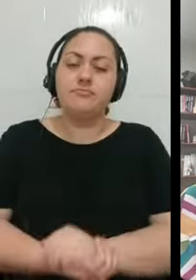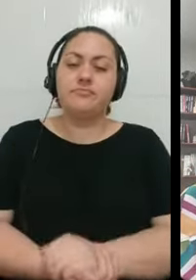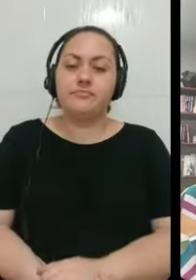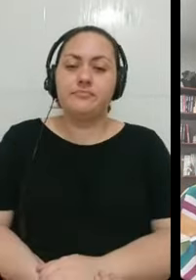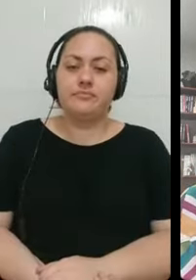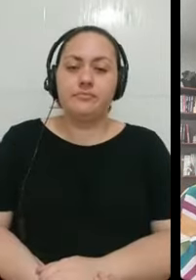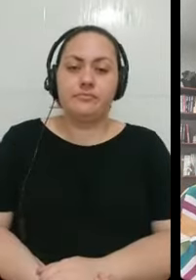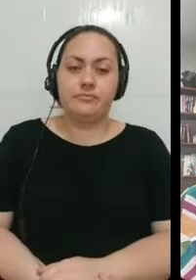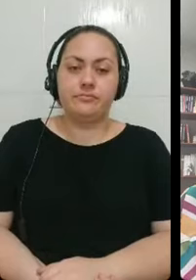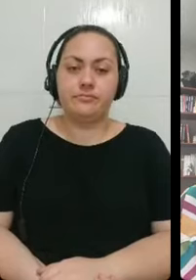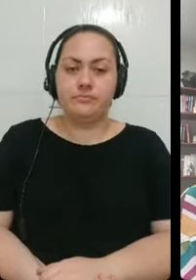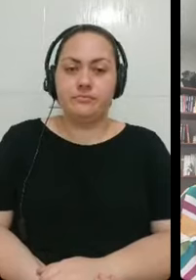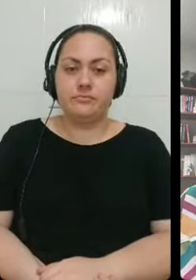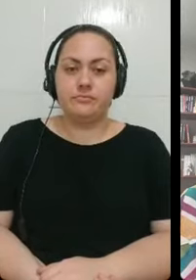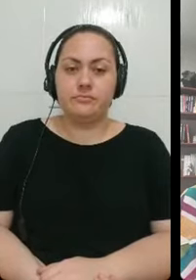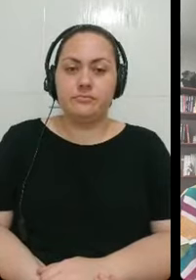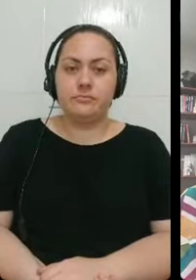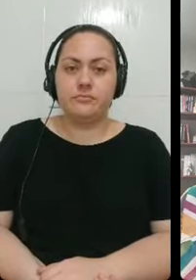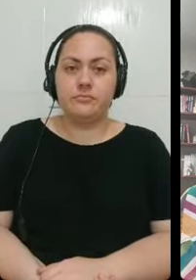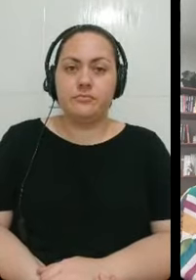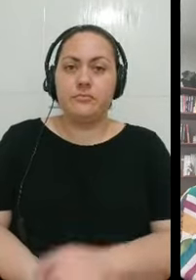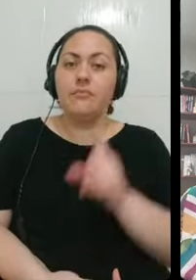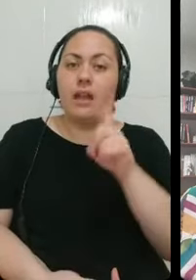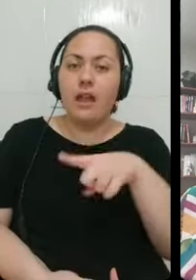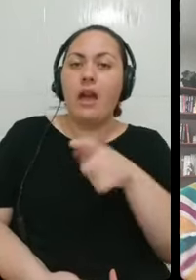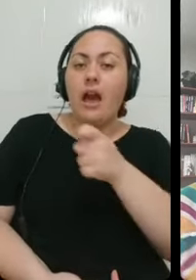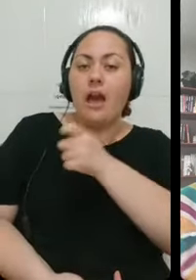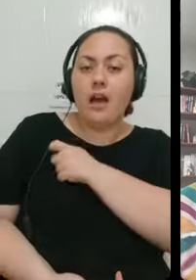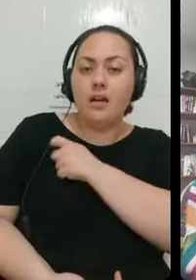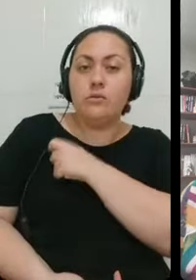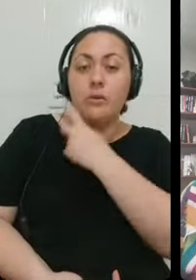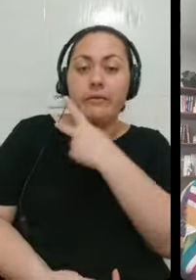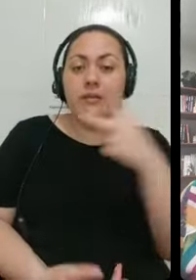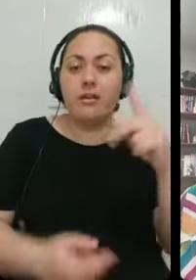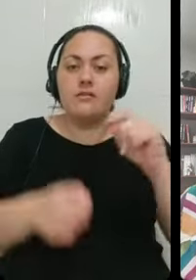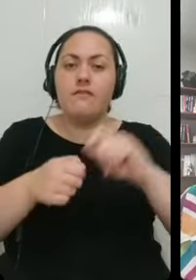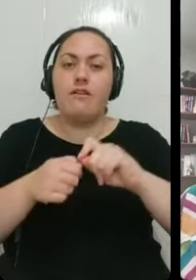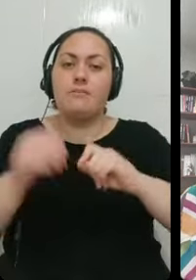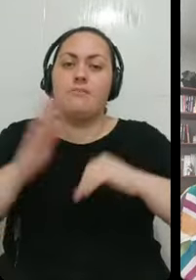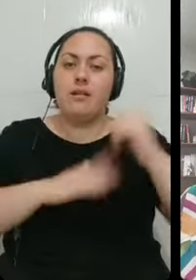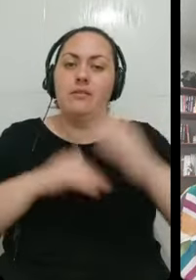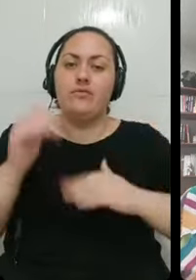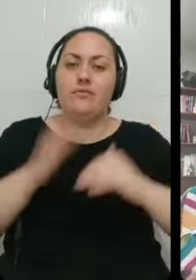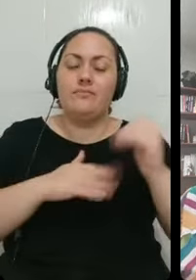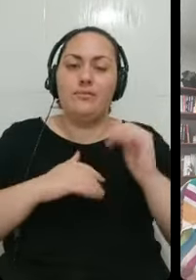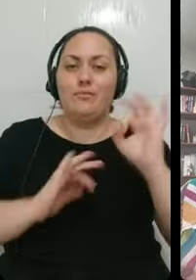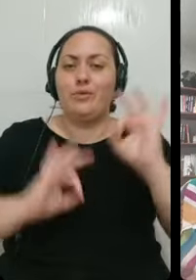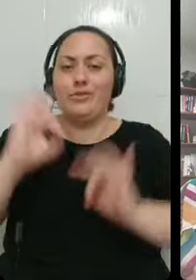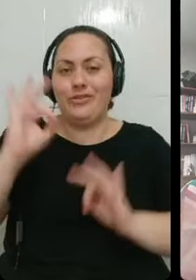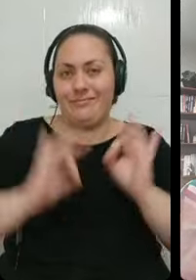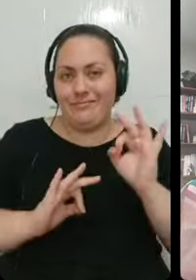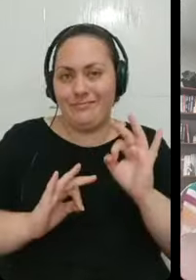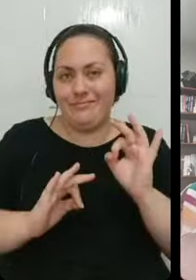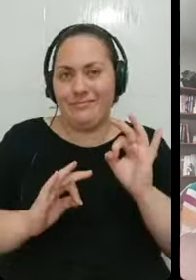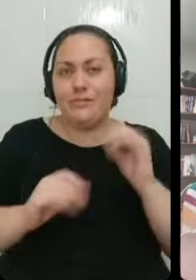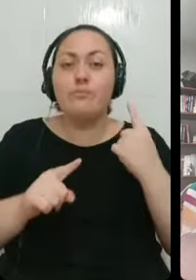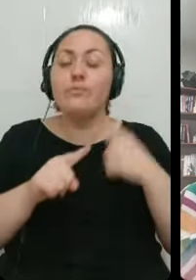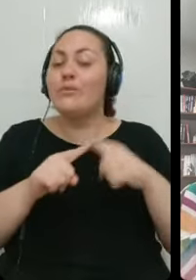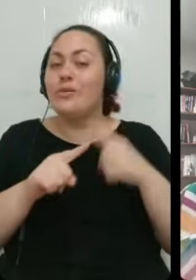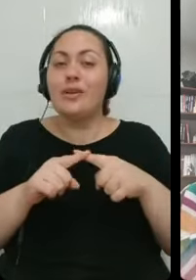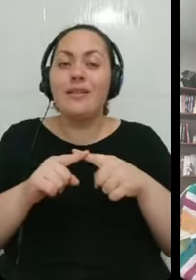alunos que fazem o programa, né? A gente sempre diz para eles que eles que fazem o programa, tanto que a cada momento que